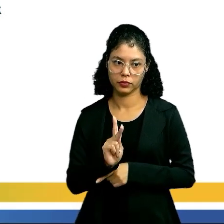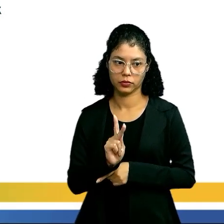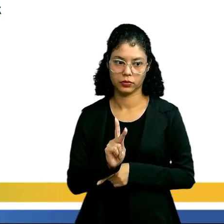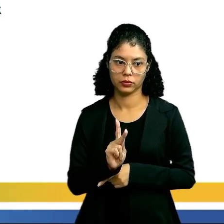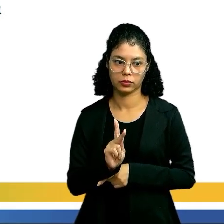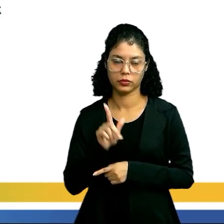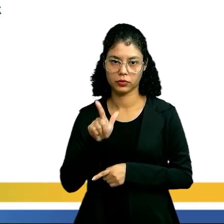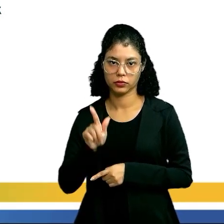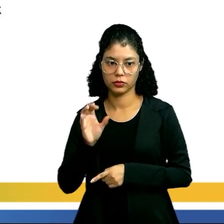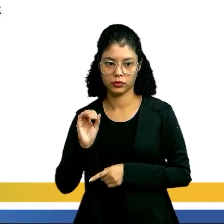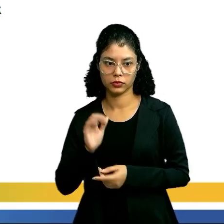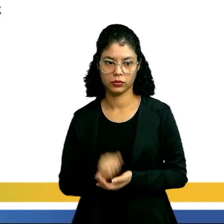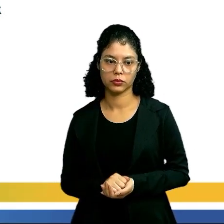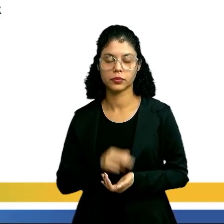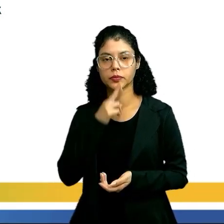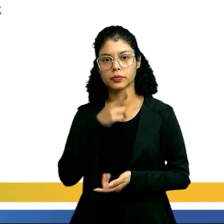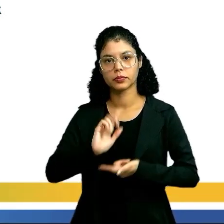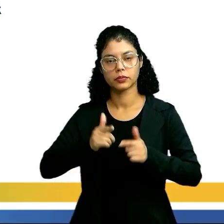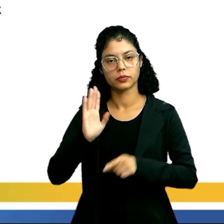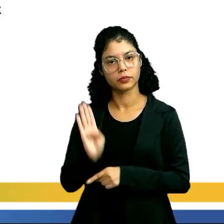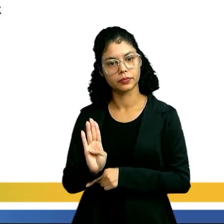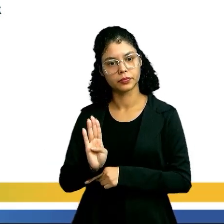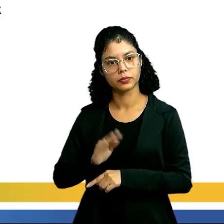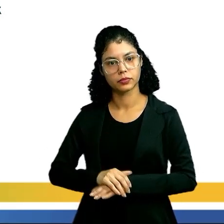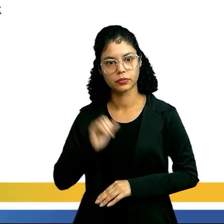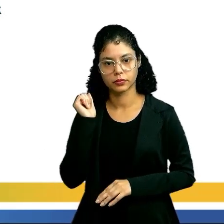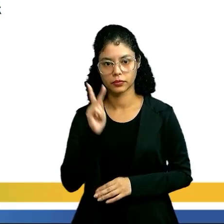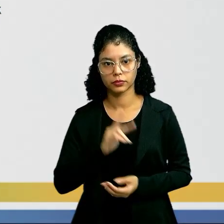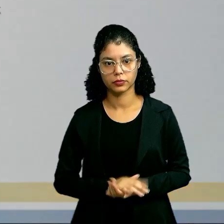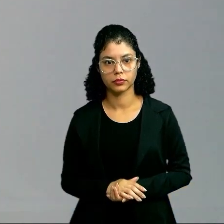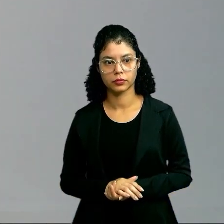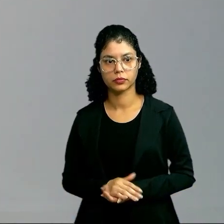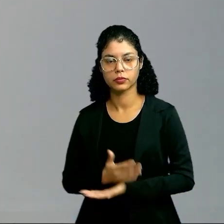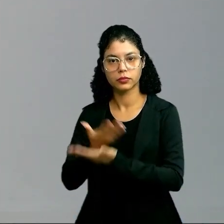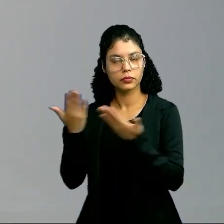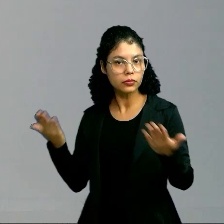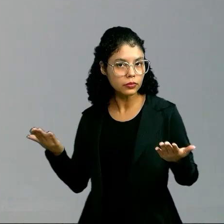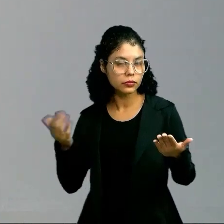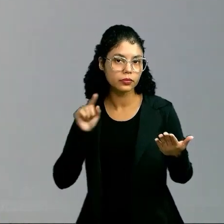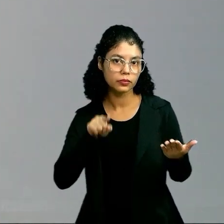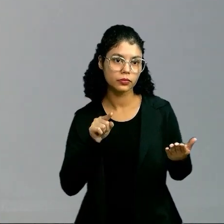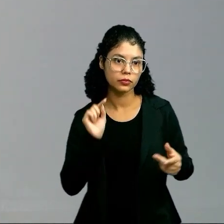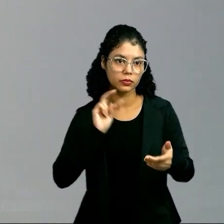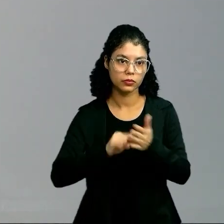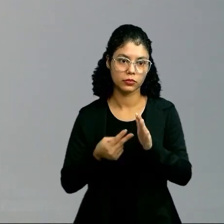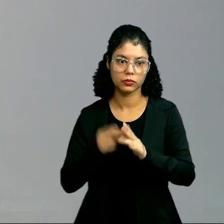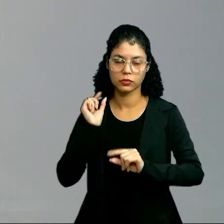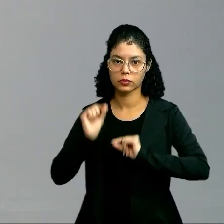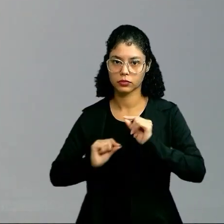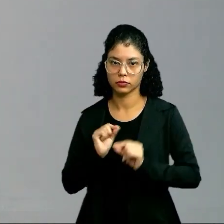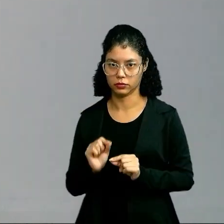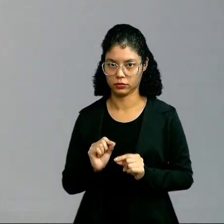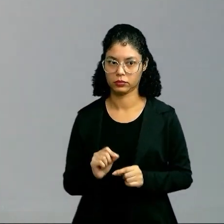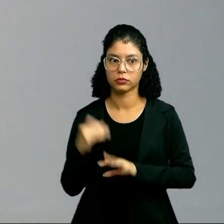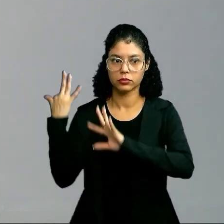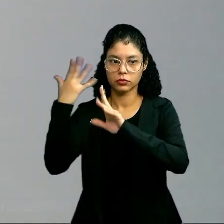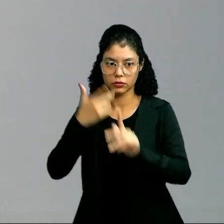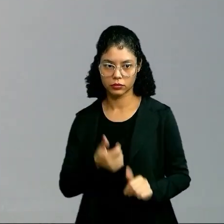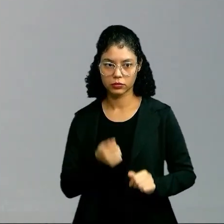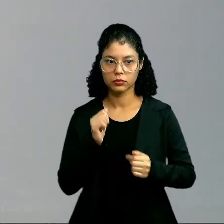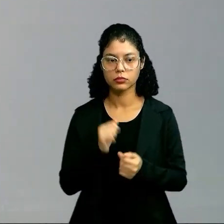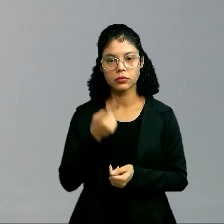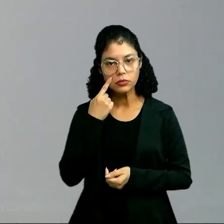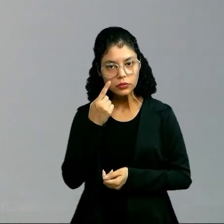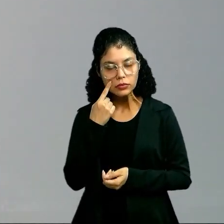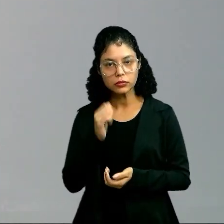k é log de 2. Gabarito, letra B. Ok? Então, pessoal, o que significa isso? Revisa isso daí,